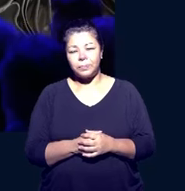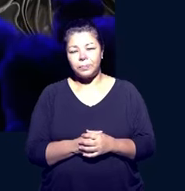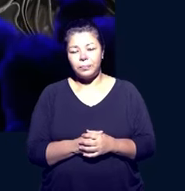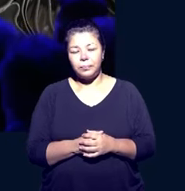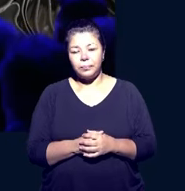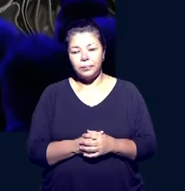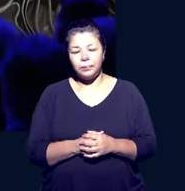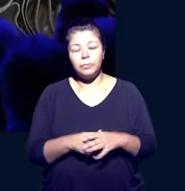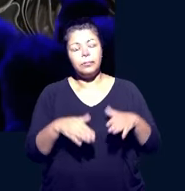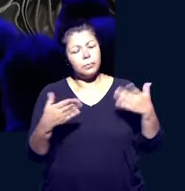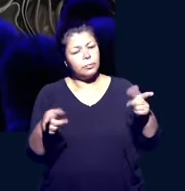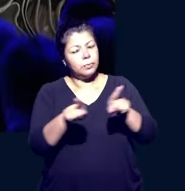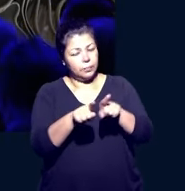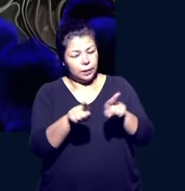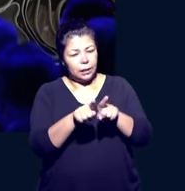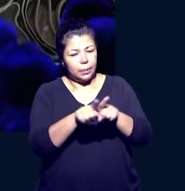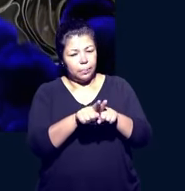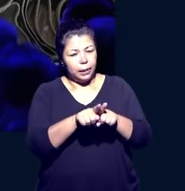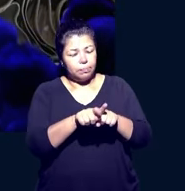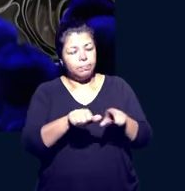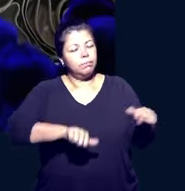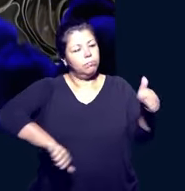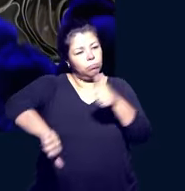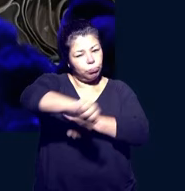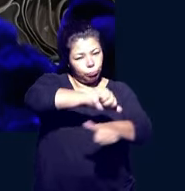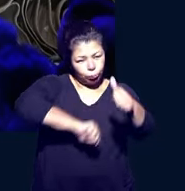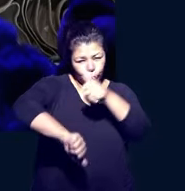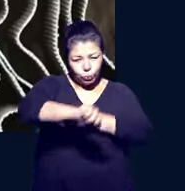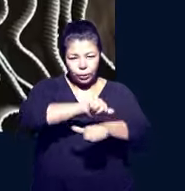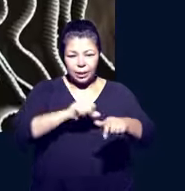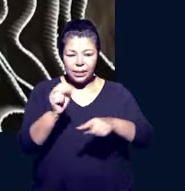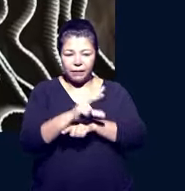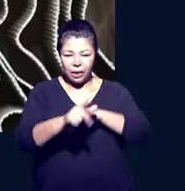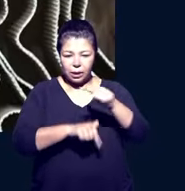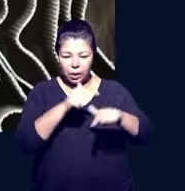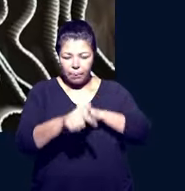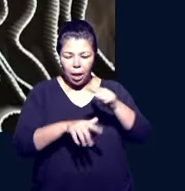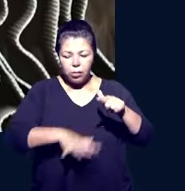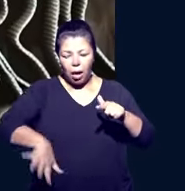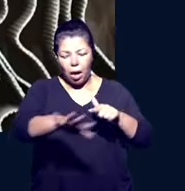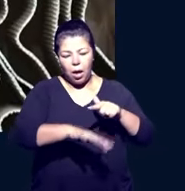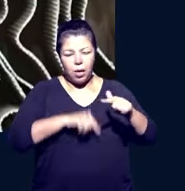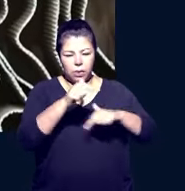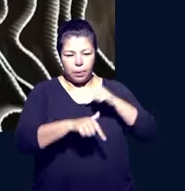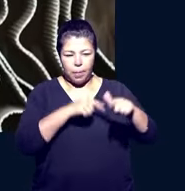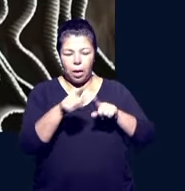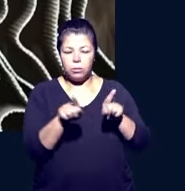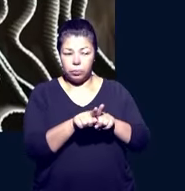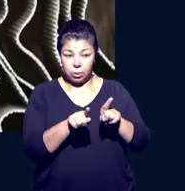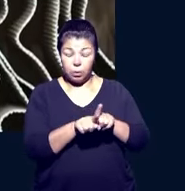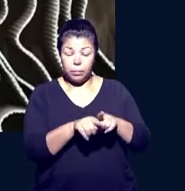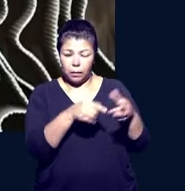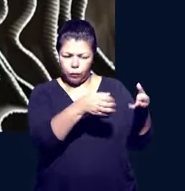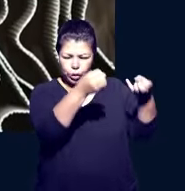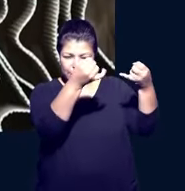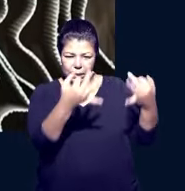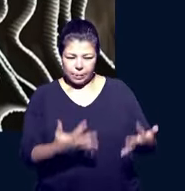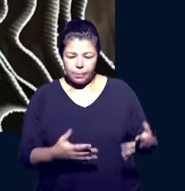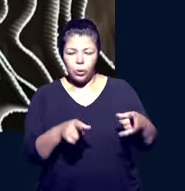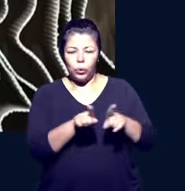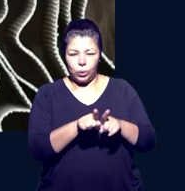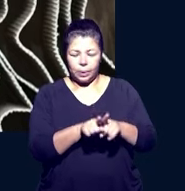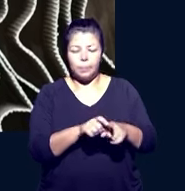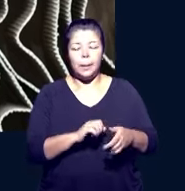reforma trabalhista foi objeto aqui de bom uma de uma uma fala sua aqui na na sua